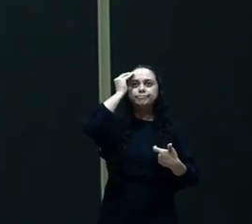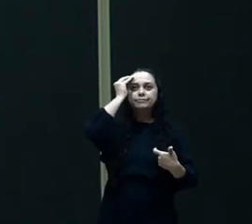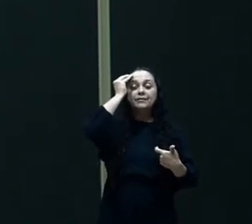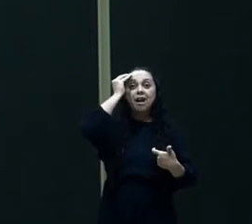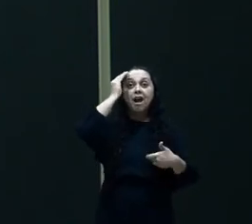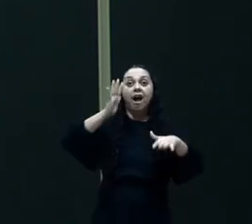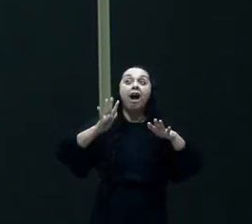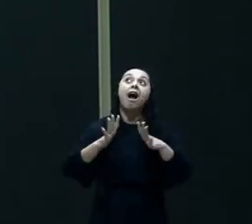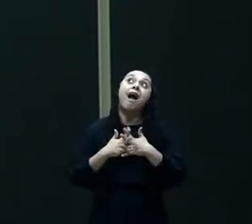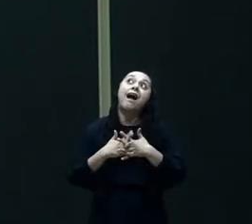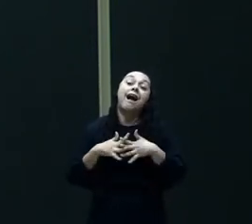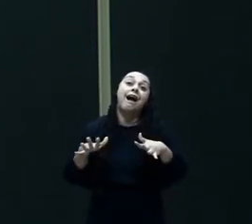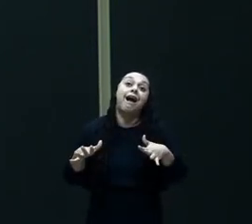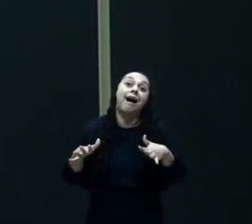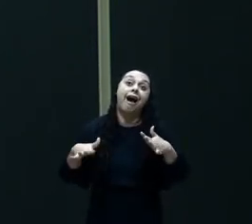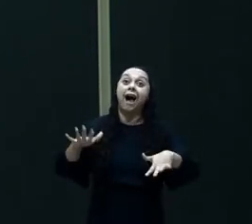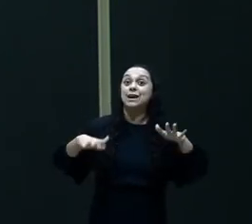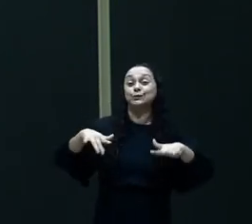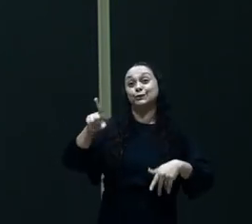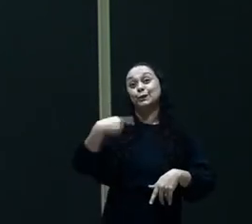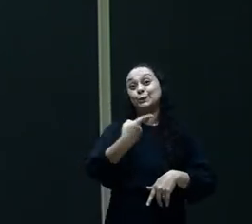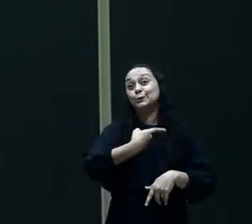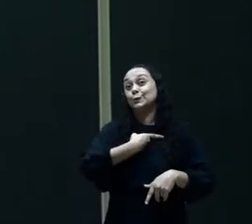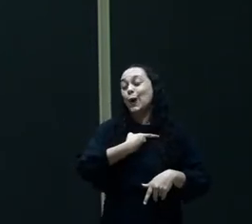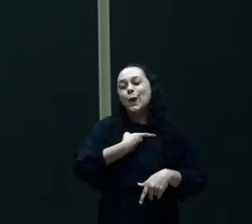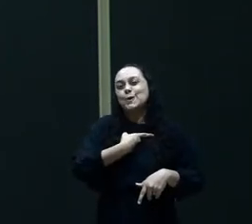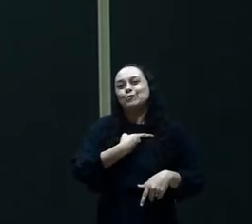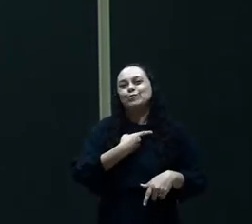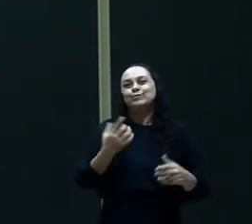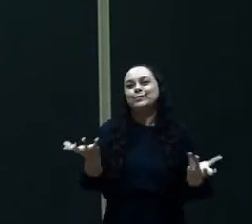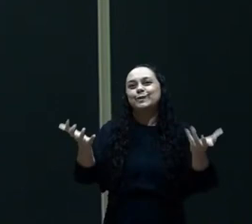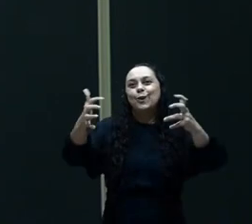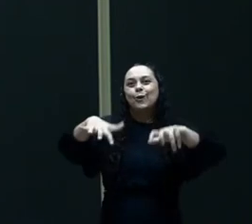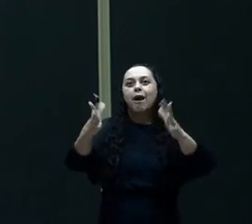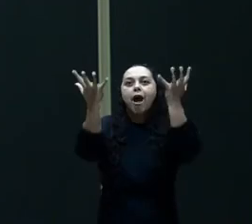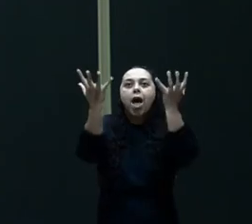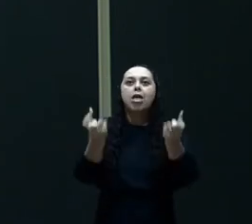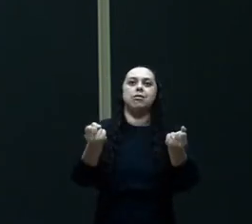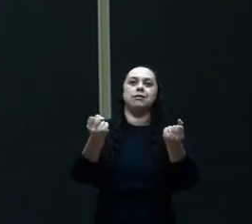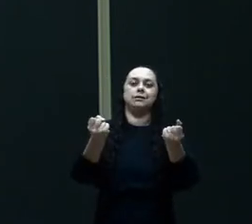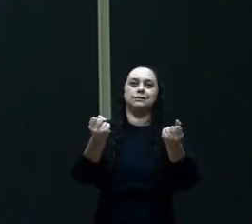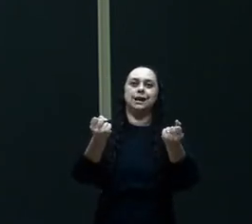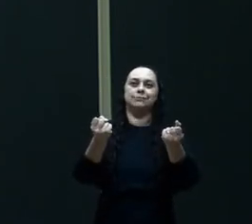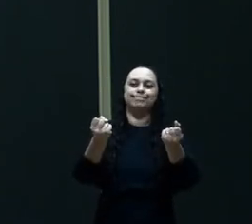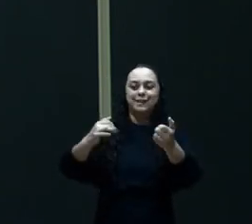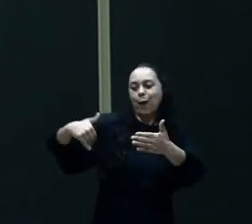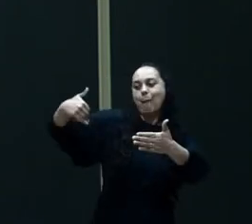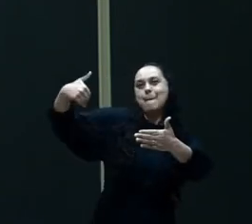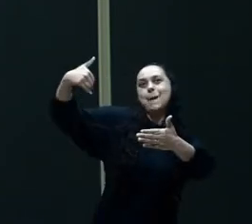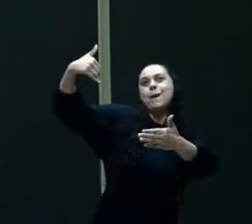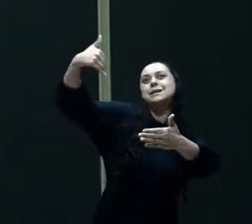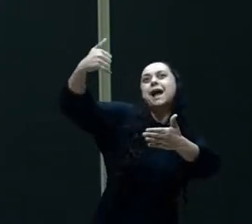estee caminho esse caminho nem sempre é fácil a vida do